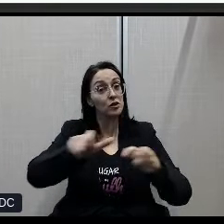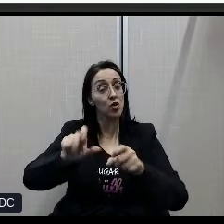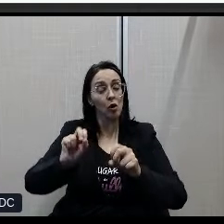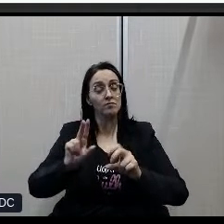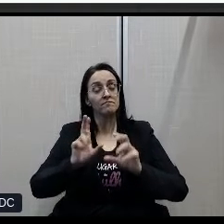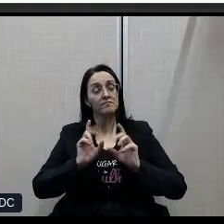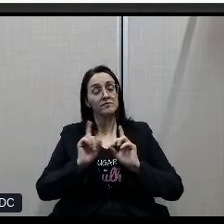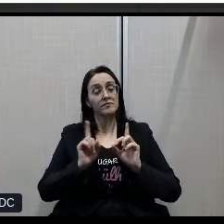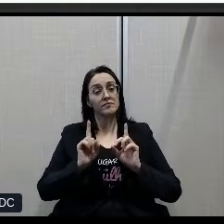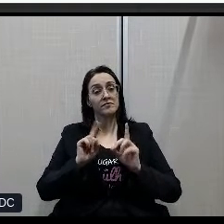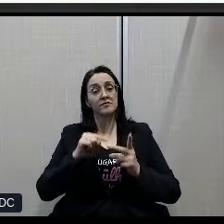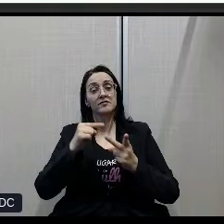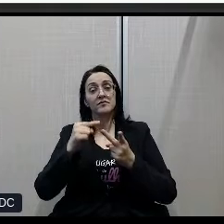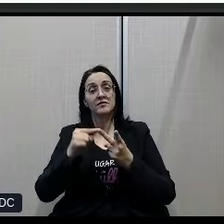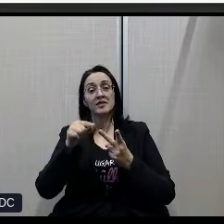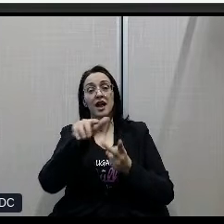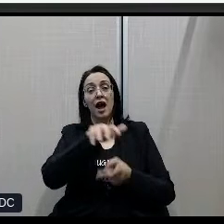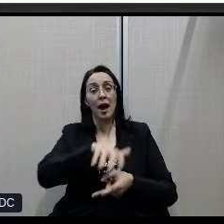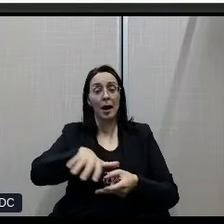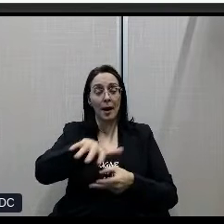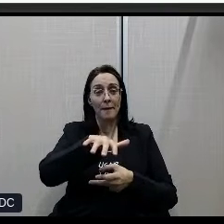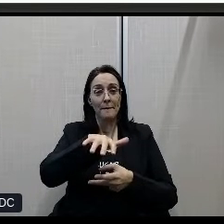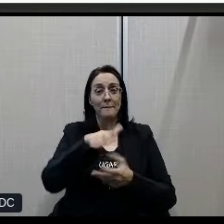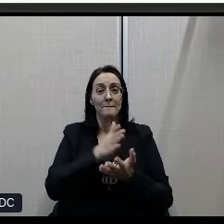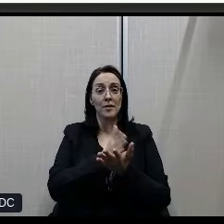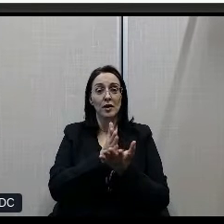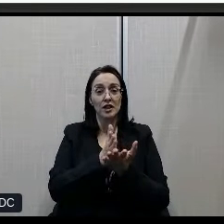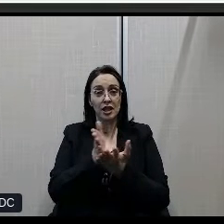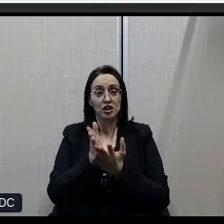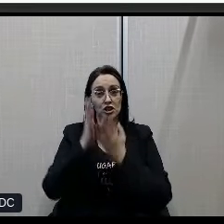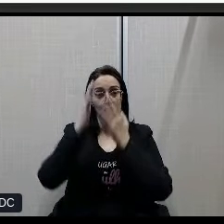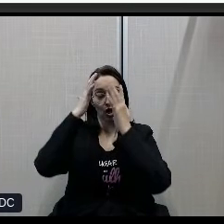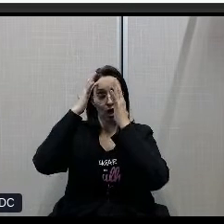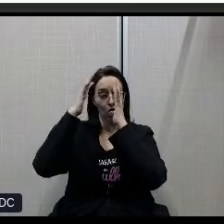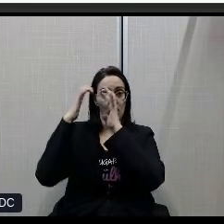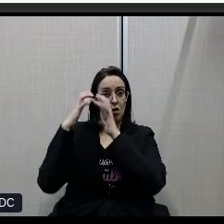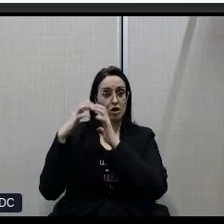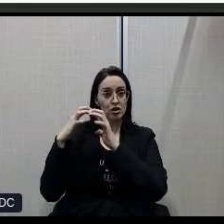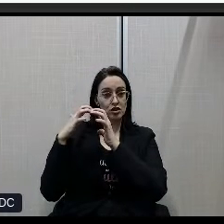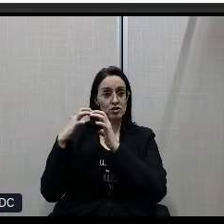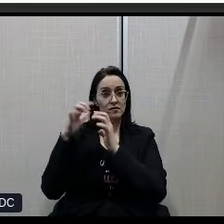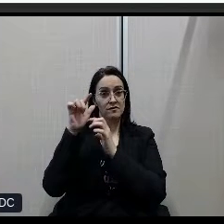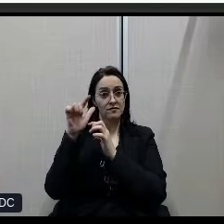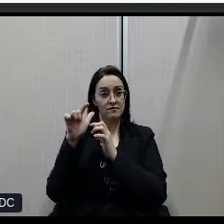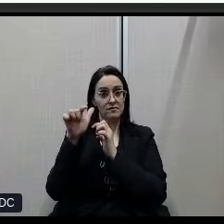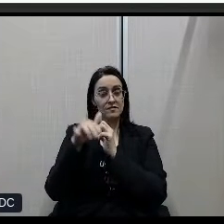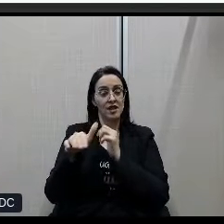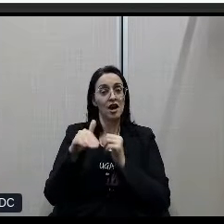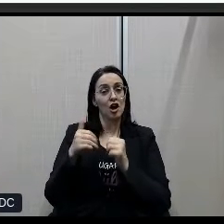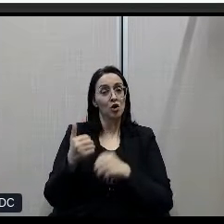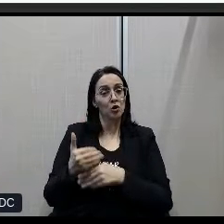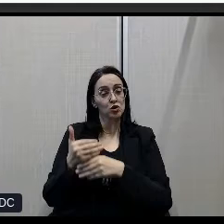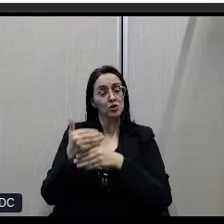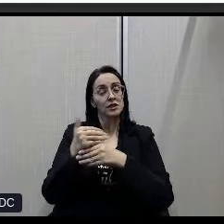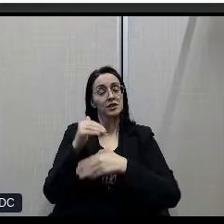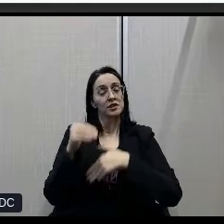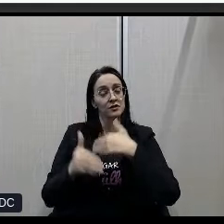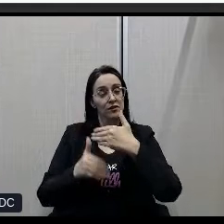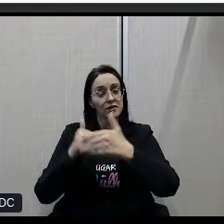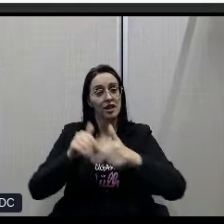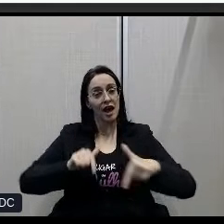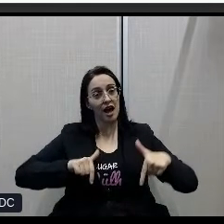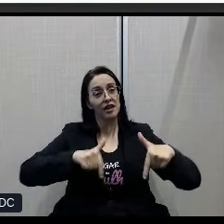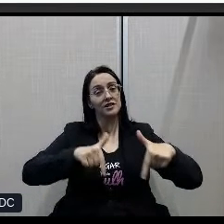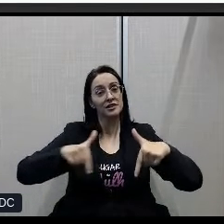uma abordagem cognitivista, a capacidade de aprender é construída e desenvolvida pelas ações